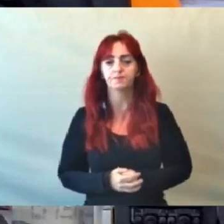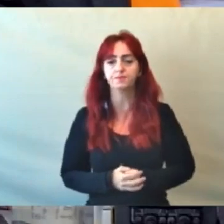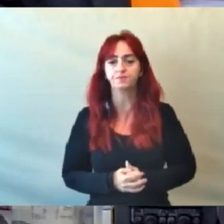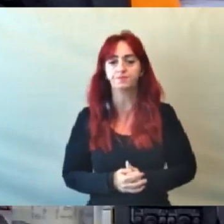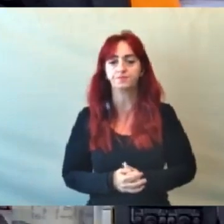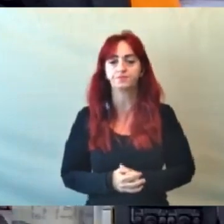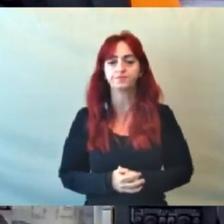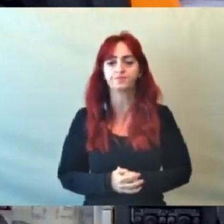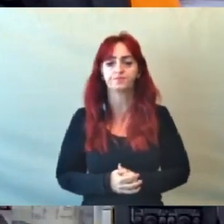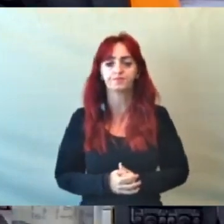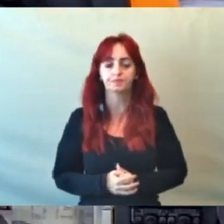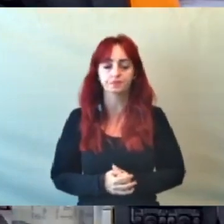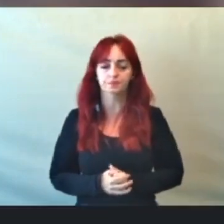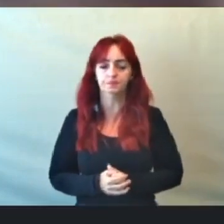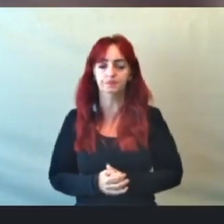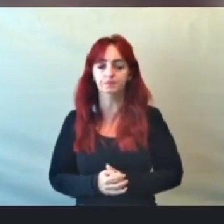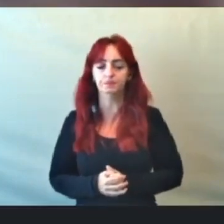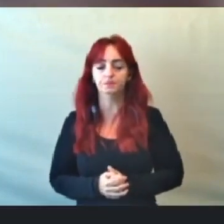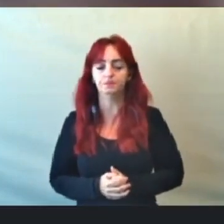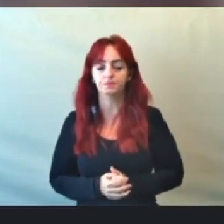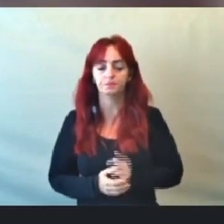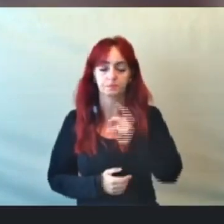Ah, beleza, agora sim.